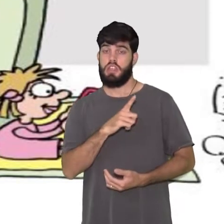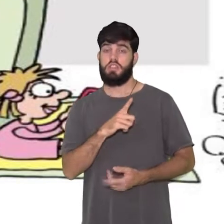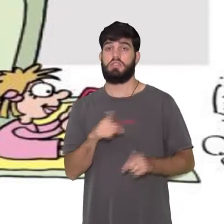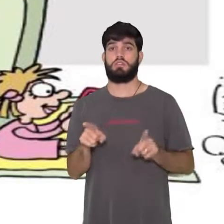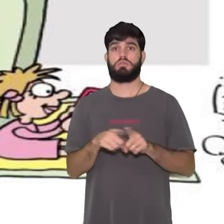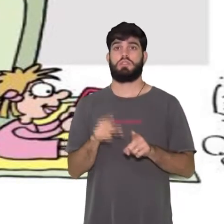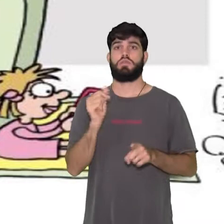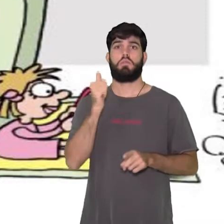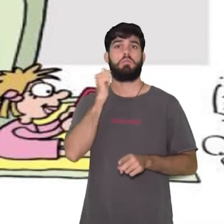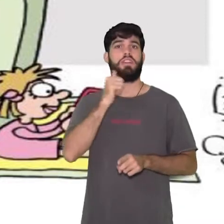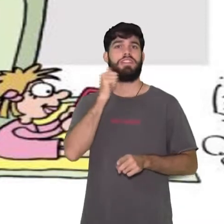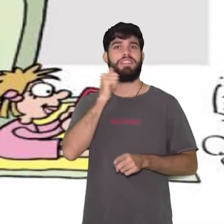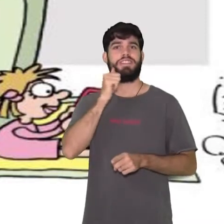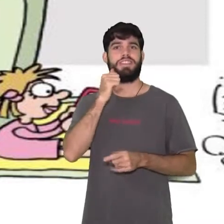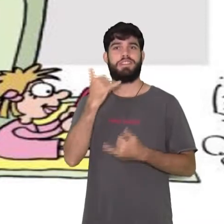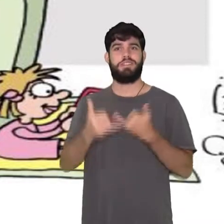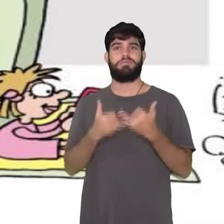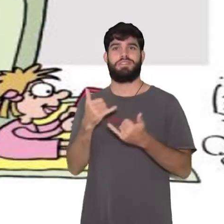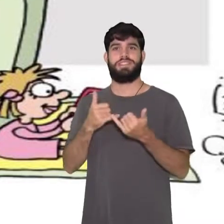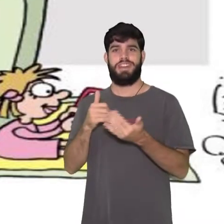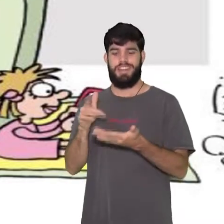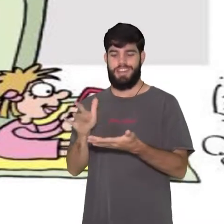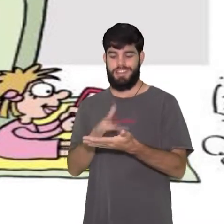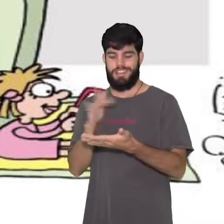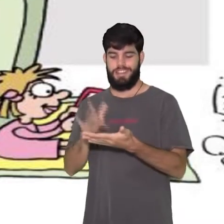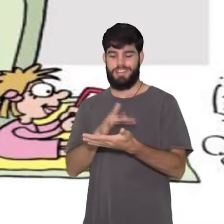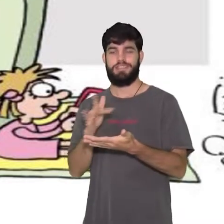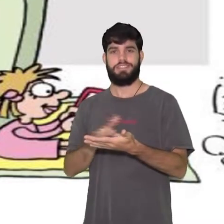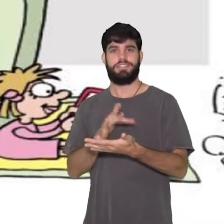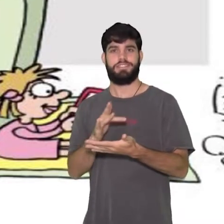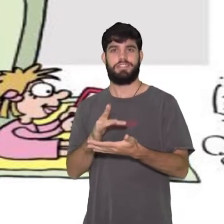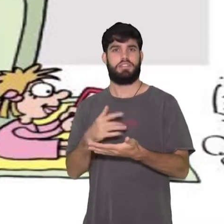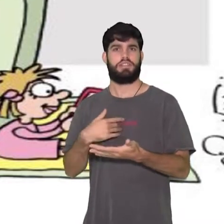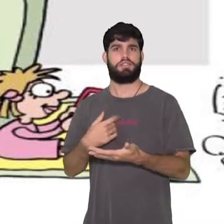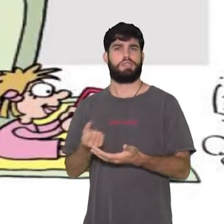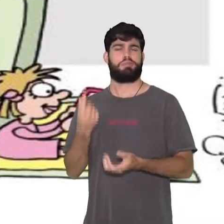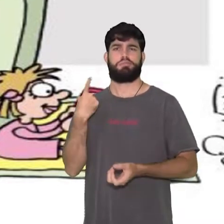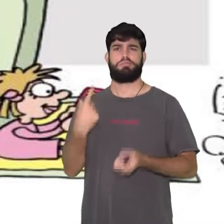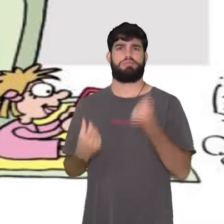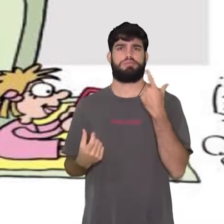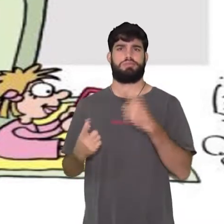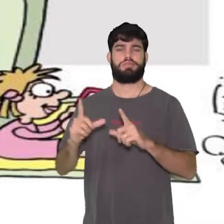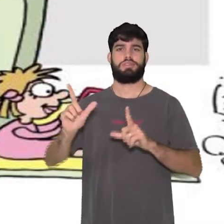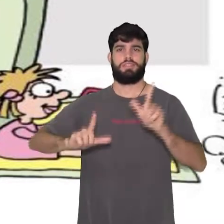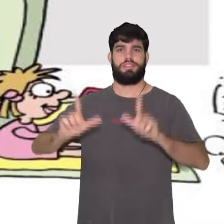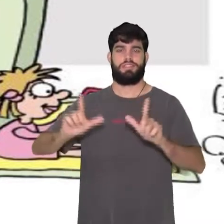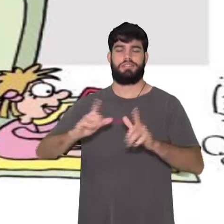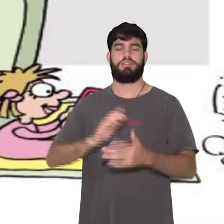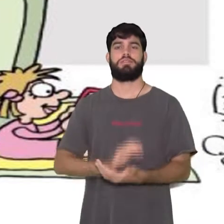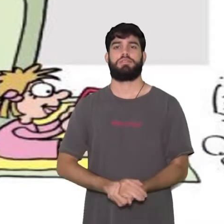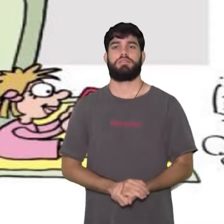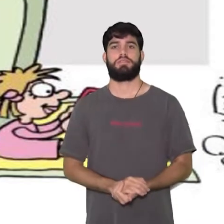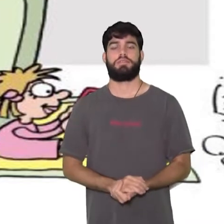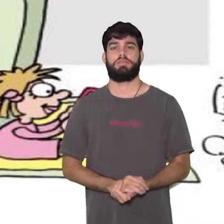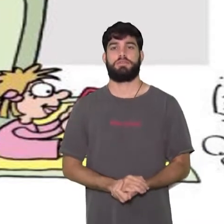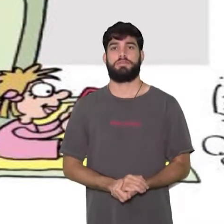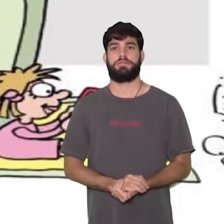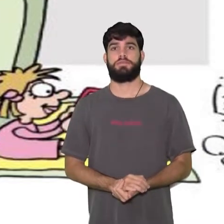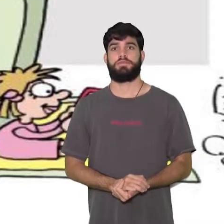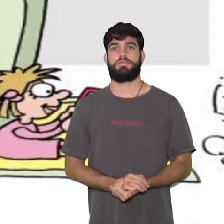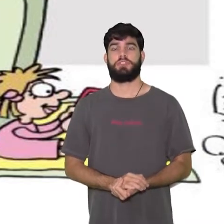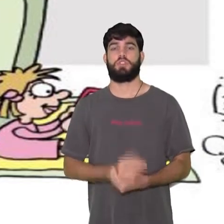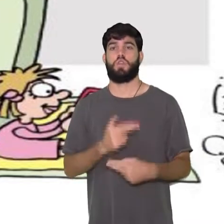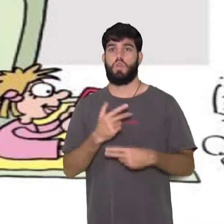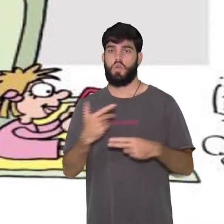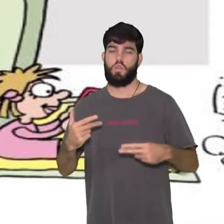no tablet, que não está nem aí para a apresentação da TV. Então, de elementos não